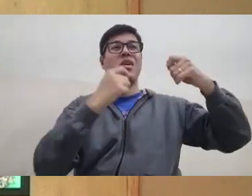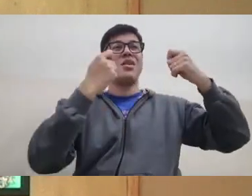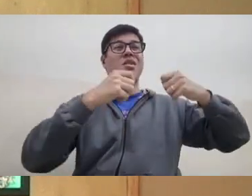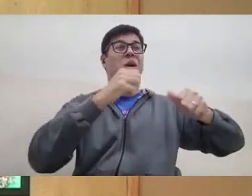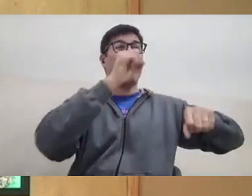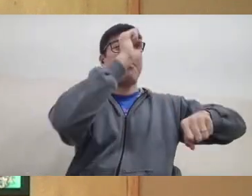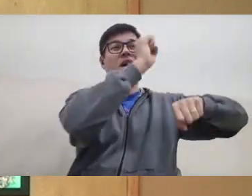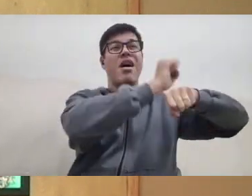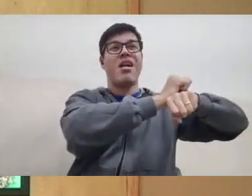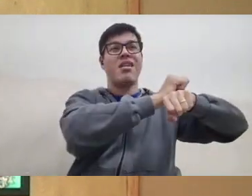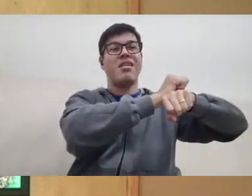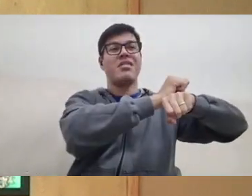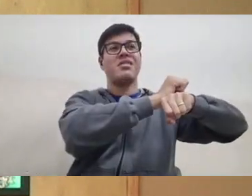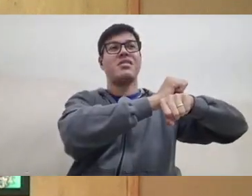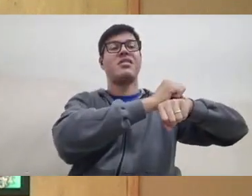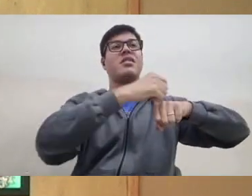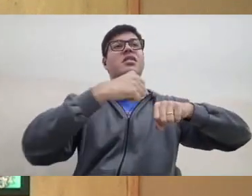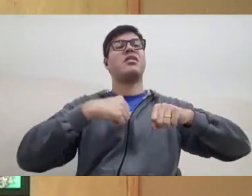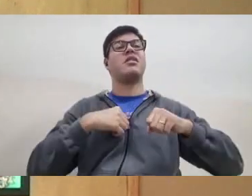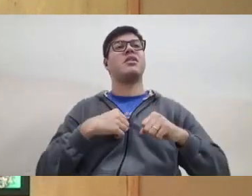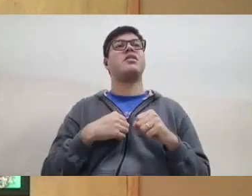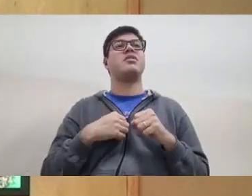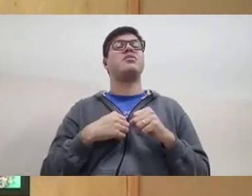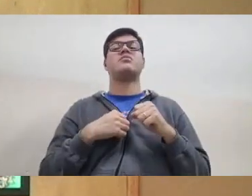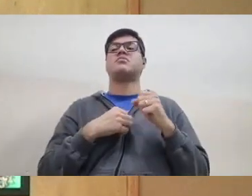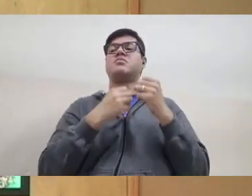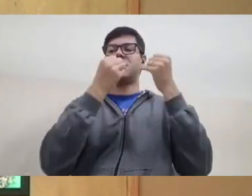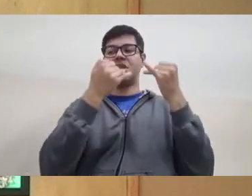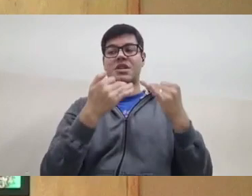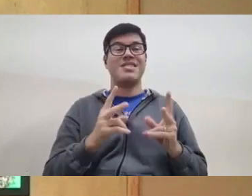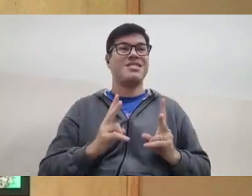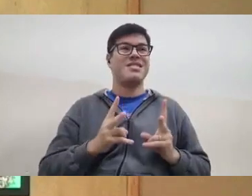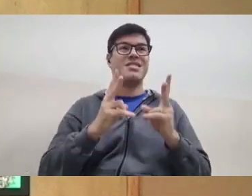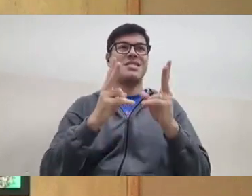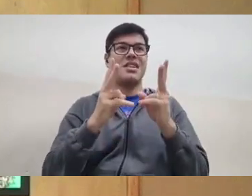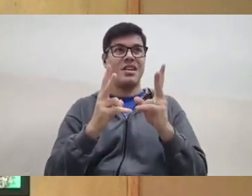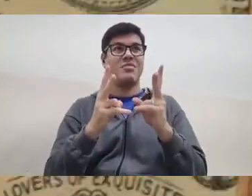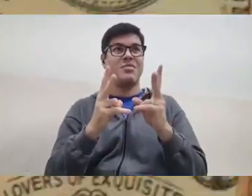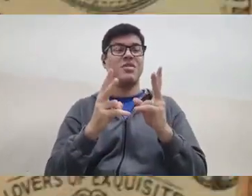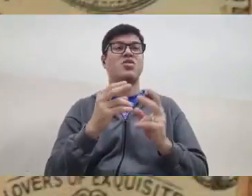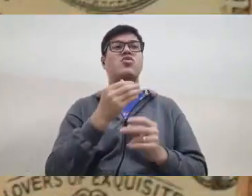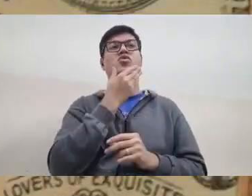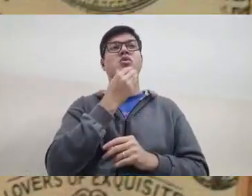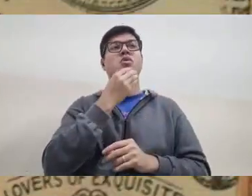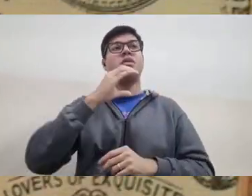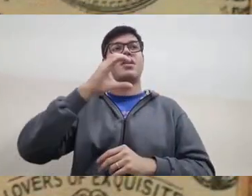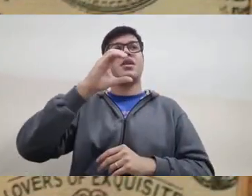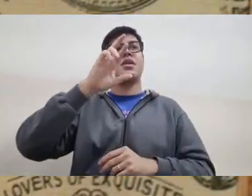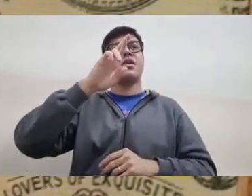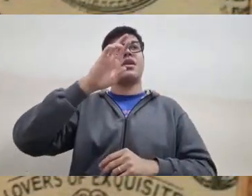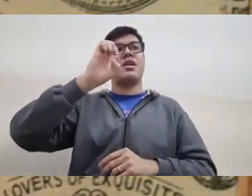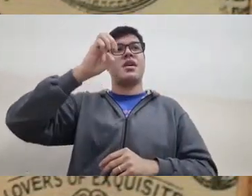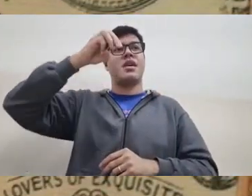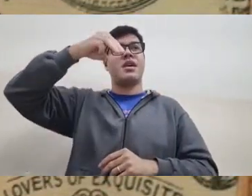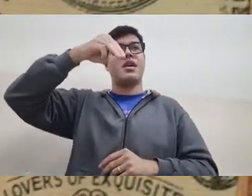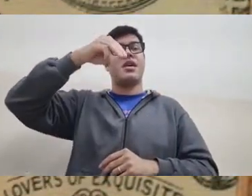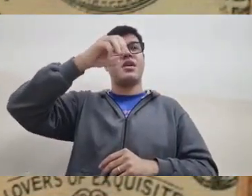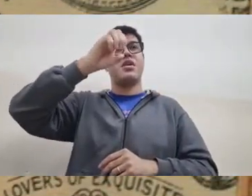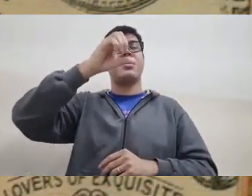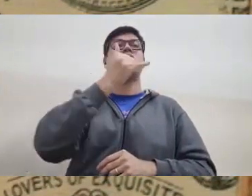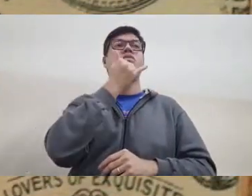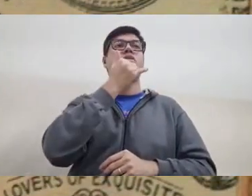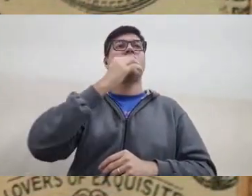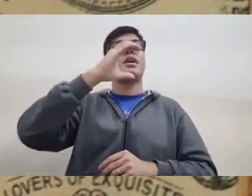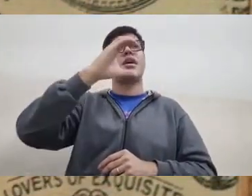estagnada embora eu sempre falo que o cressoni sim o cressoni que tocava